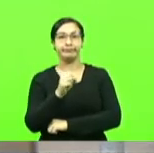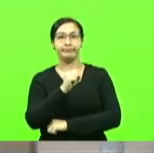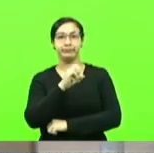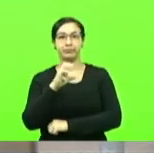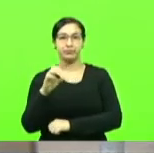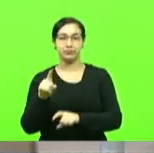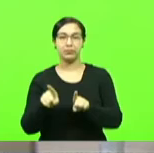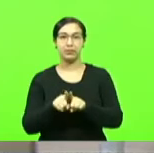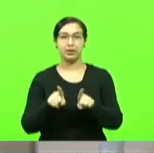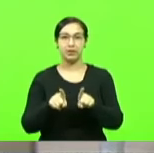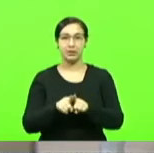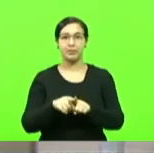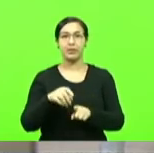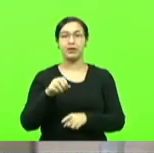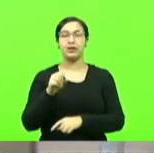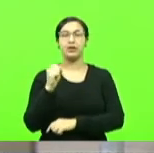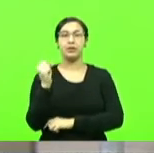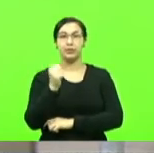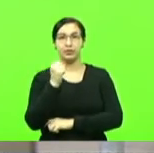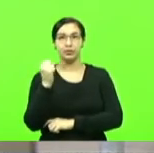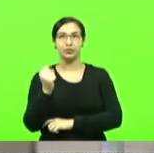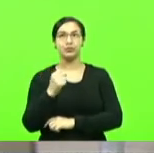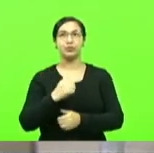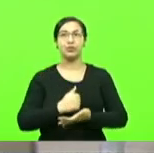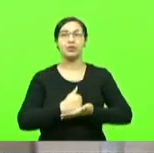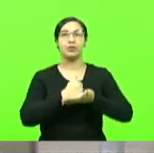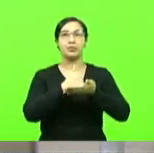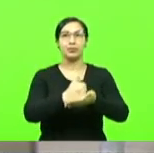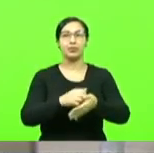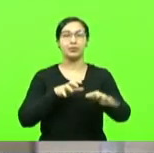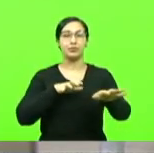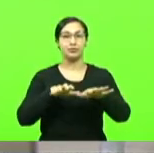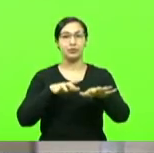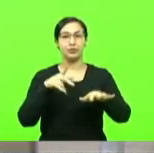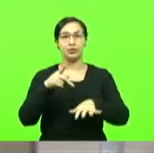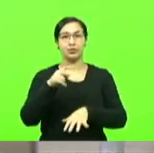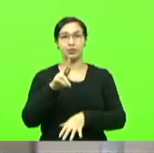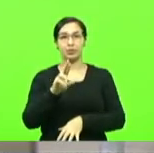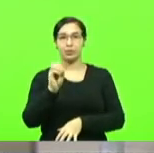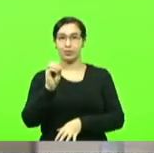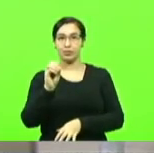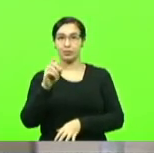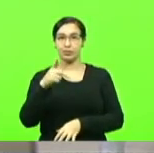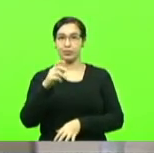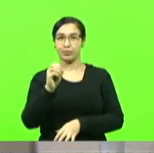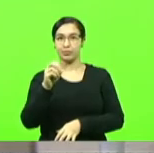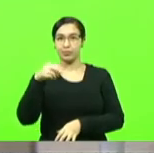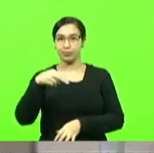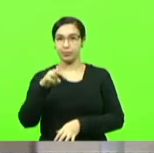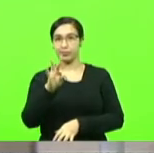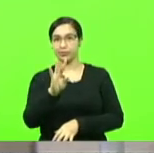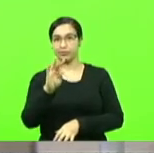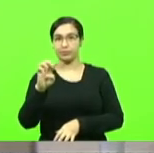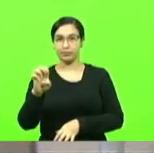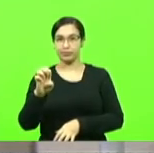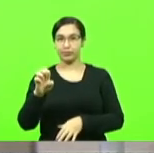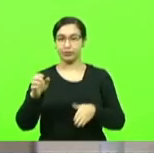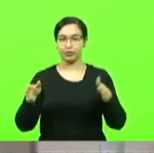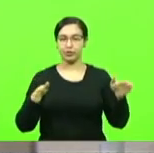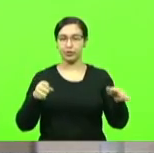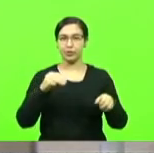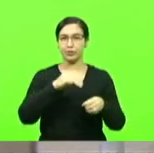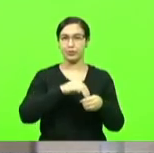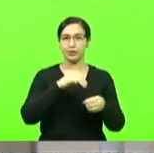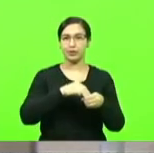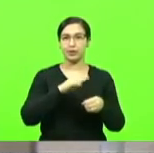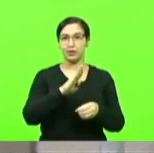Barra do Guarita, Rio Grande do Sul, apoia o movimento Pro Ponte, Rio Grande do Sul, Santa Catarina, entre os municípios de Barra